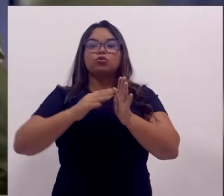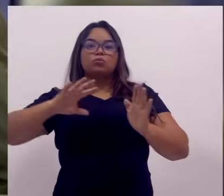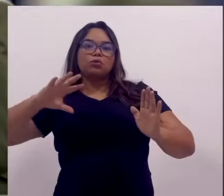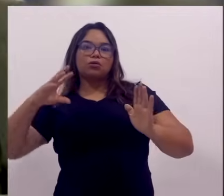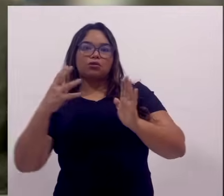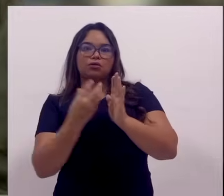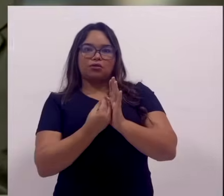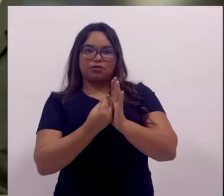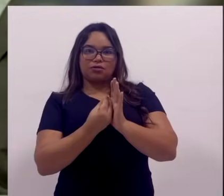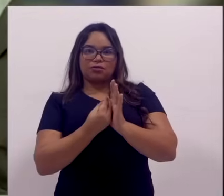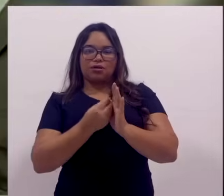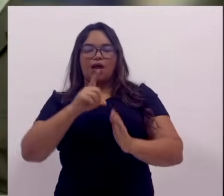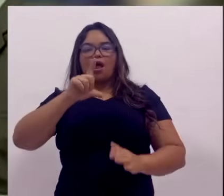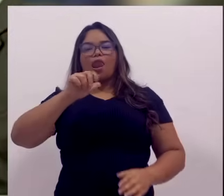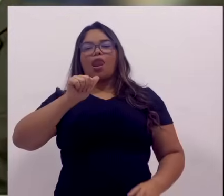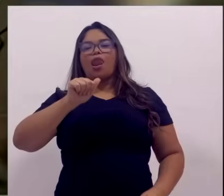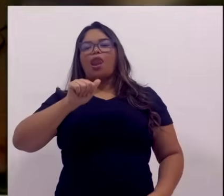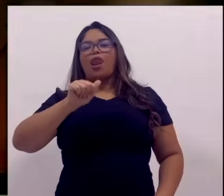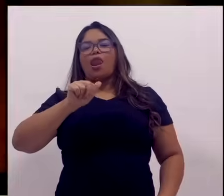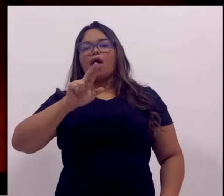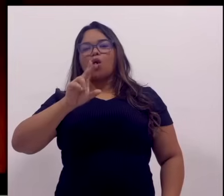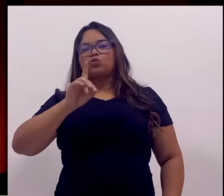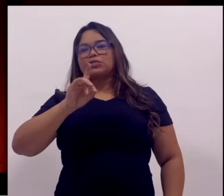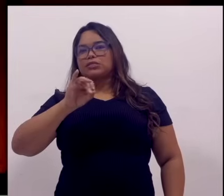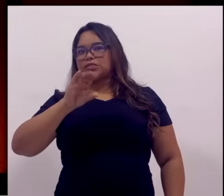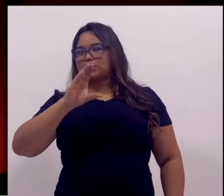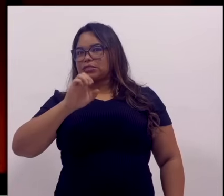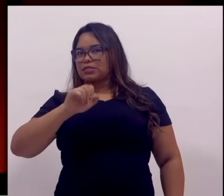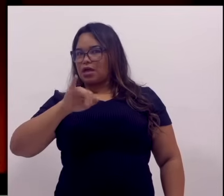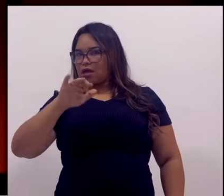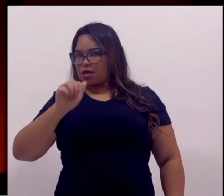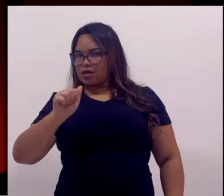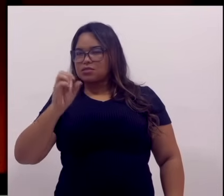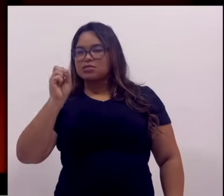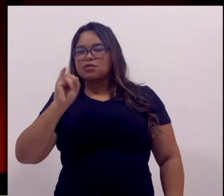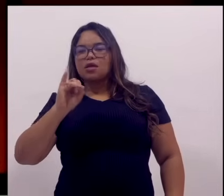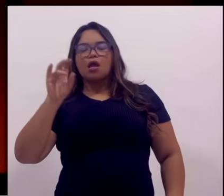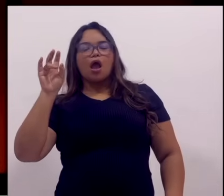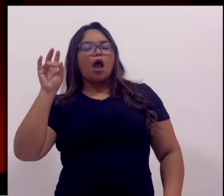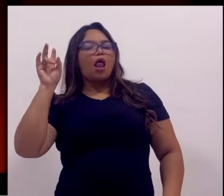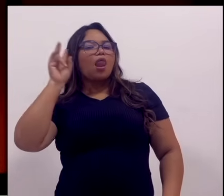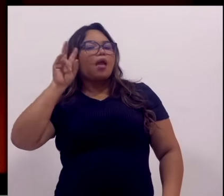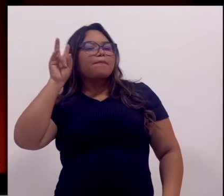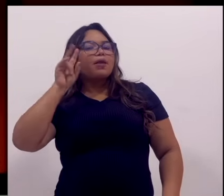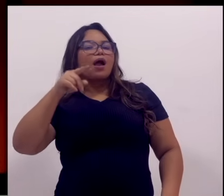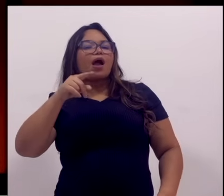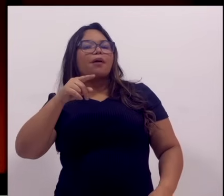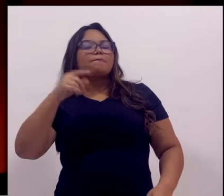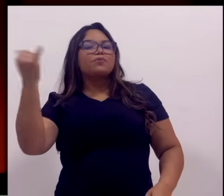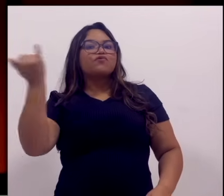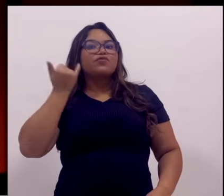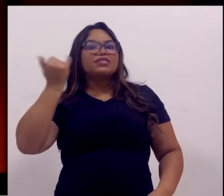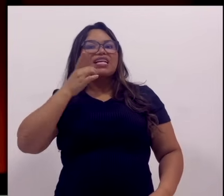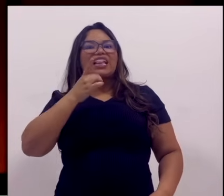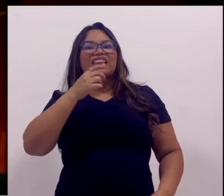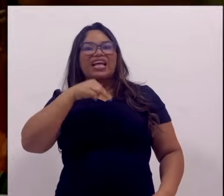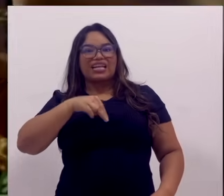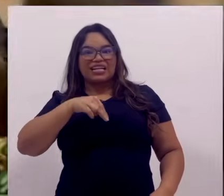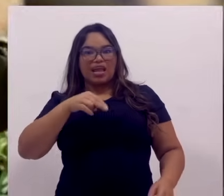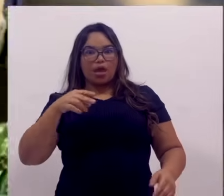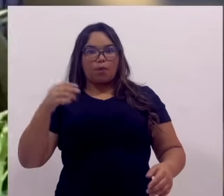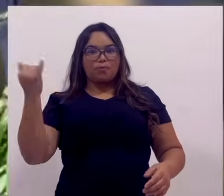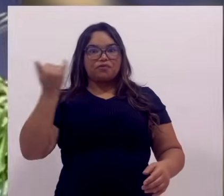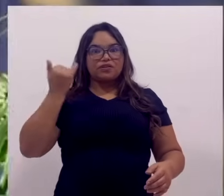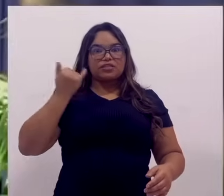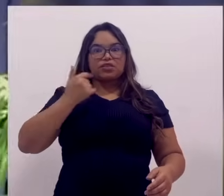nós chegamos até a última igreja, Laodiceia. E se nós tomamos a profecia de Daniel, na qual a profecia